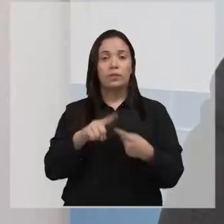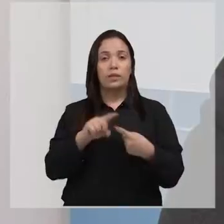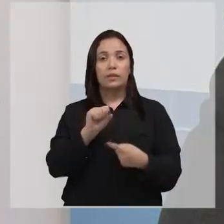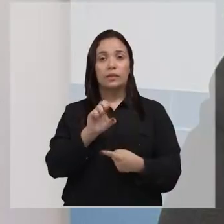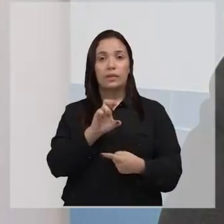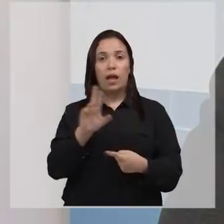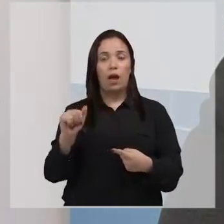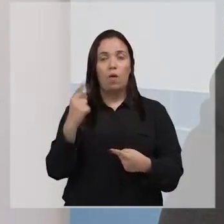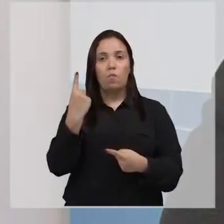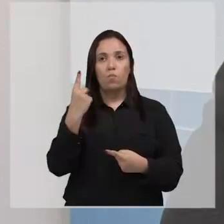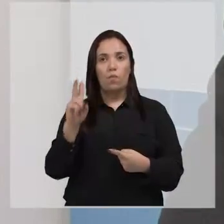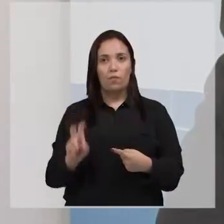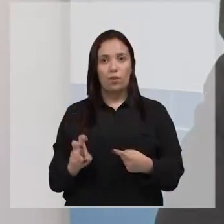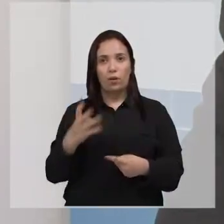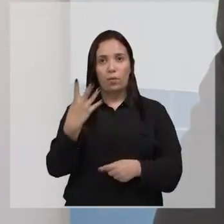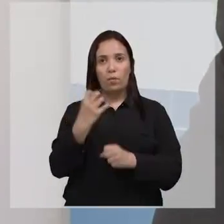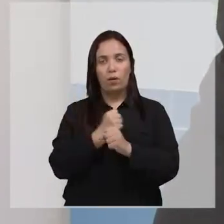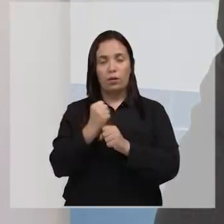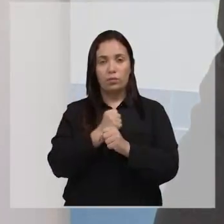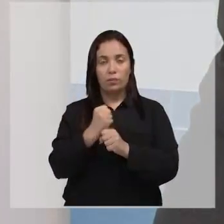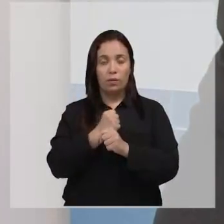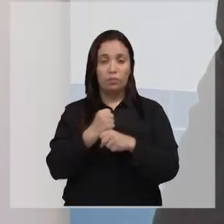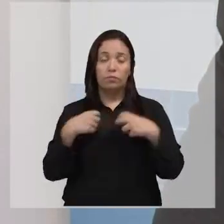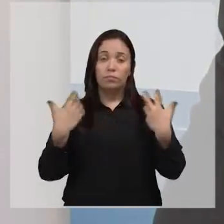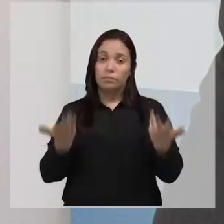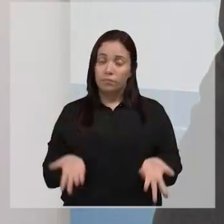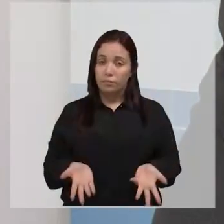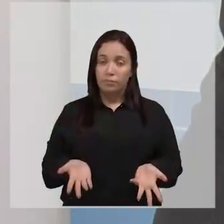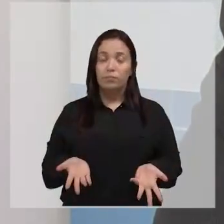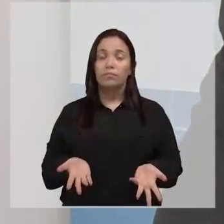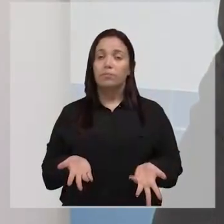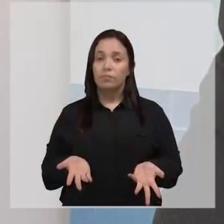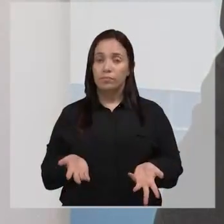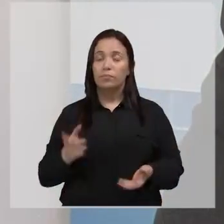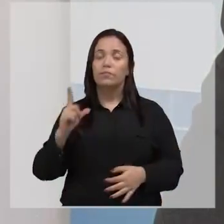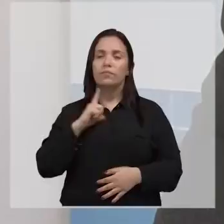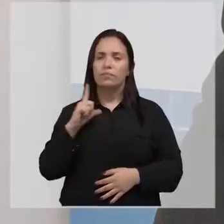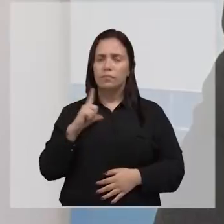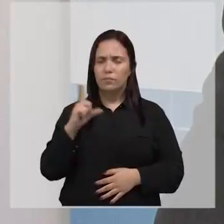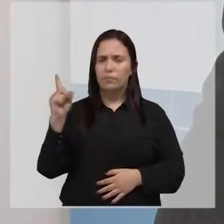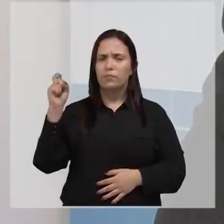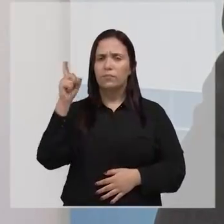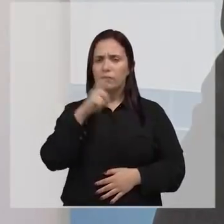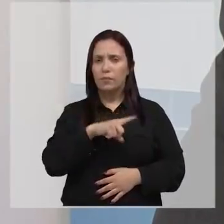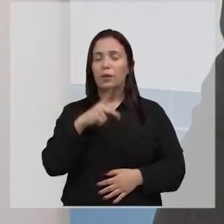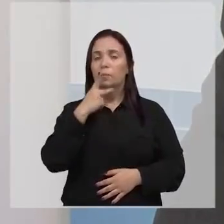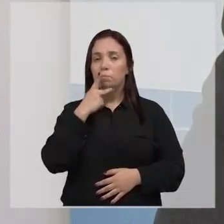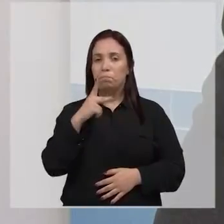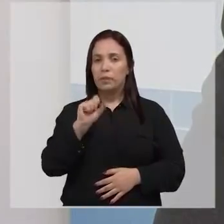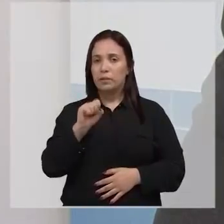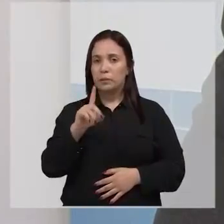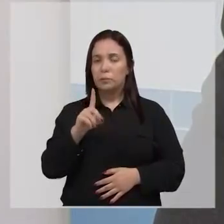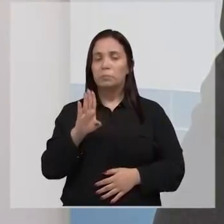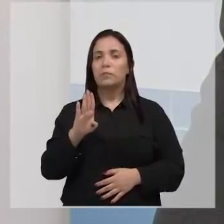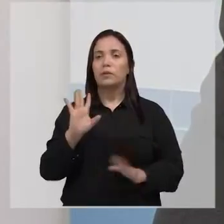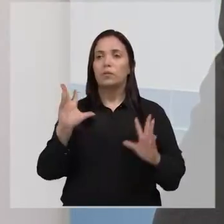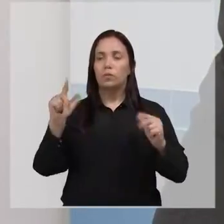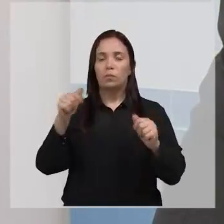só foi eleito. Foi eleito, foi 4 né? anos. Pois é, foi 4 anos. Então é muito complicado a situação do PSDB, ao